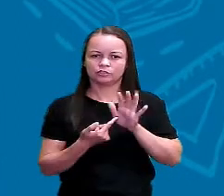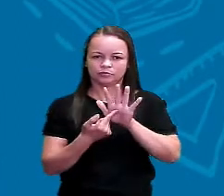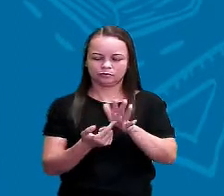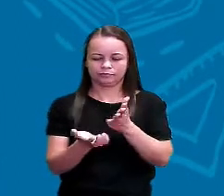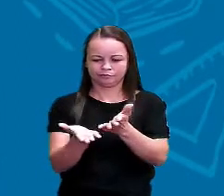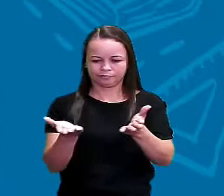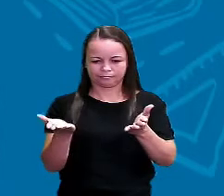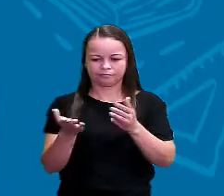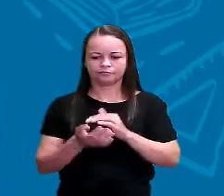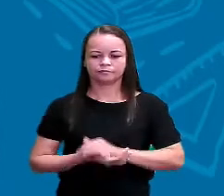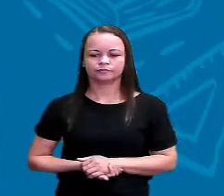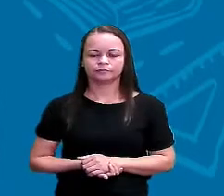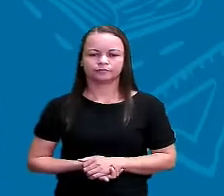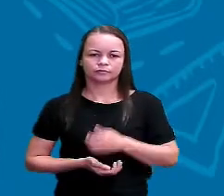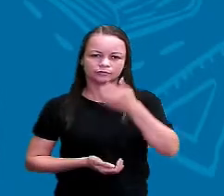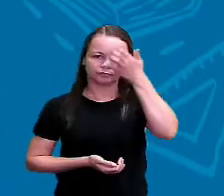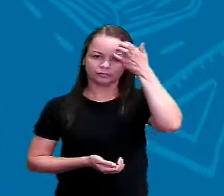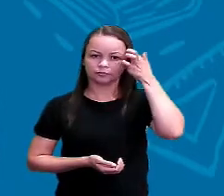Então,